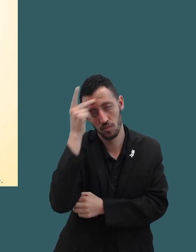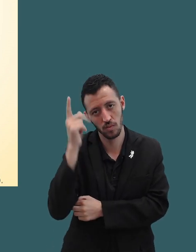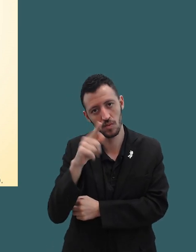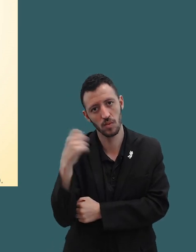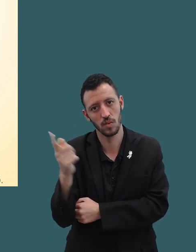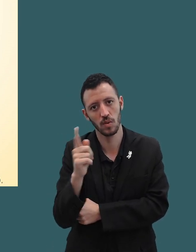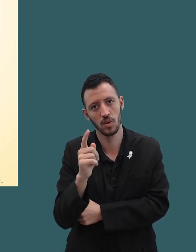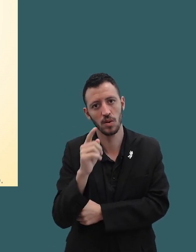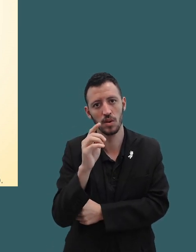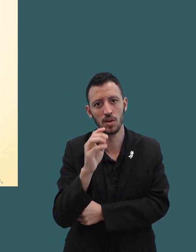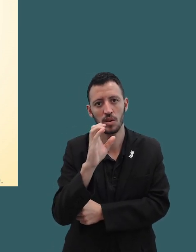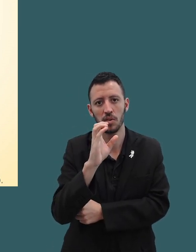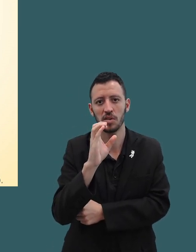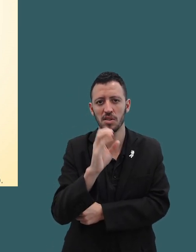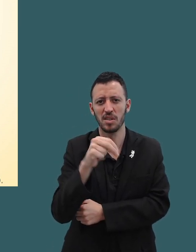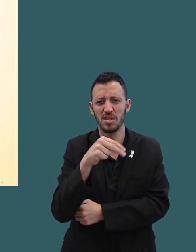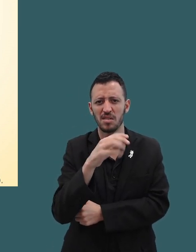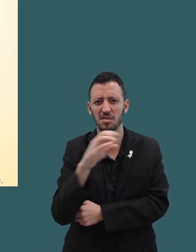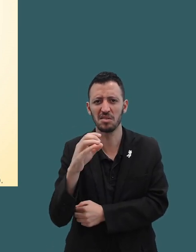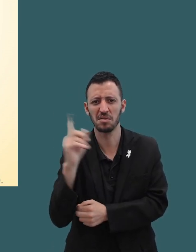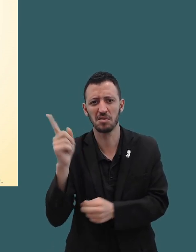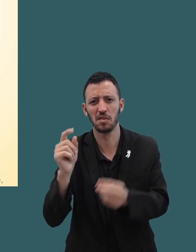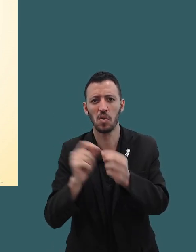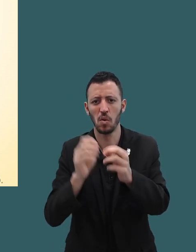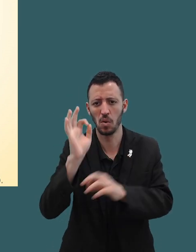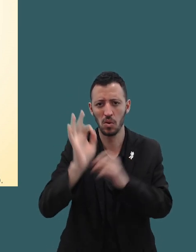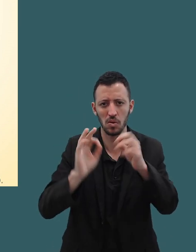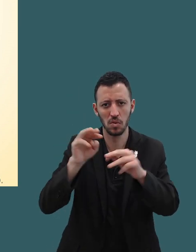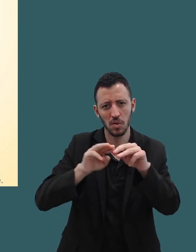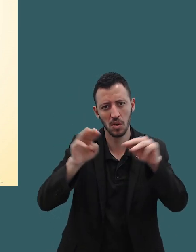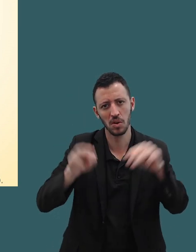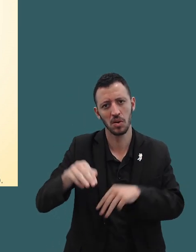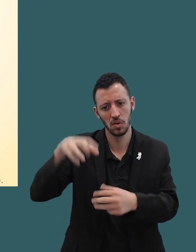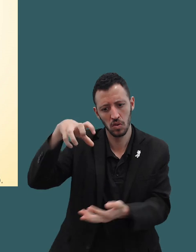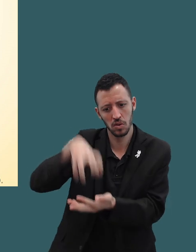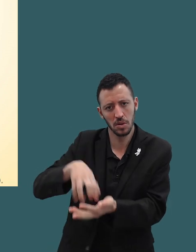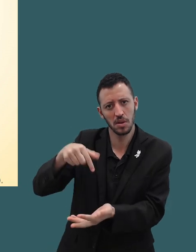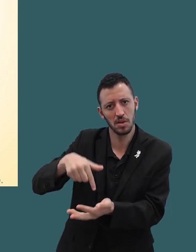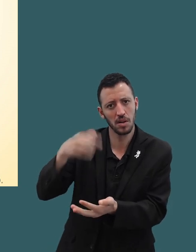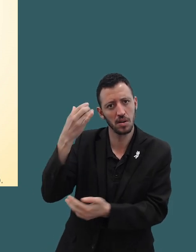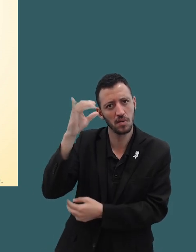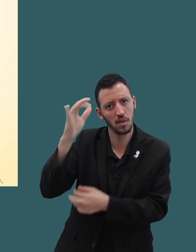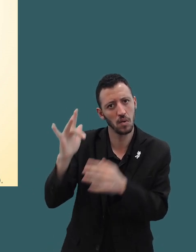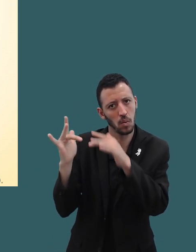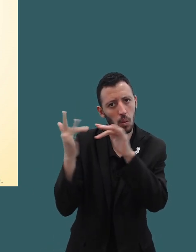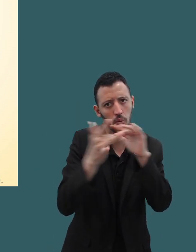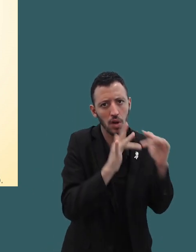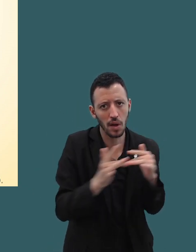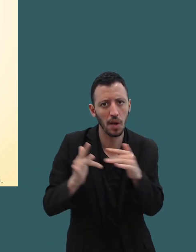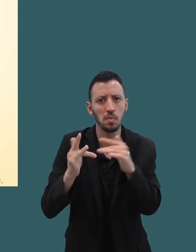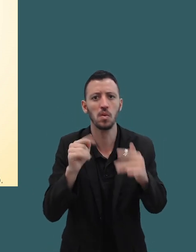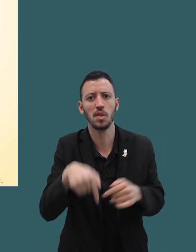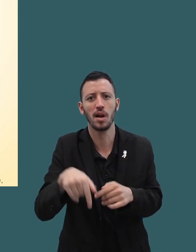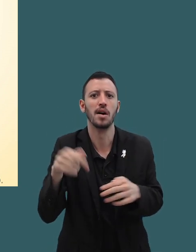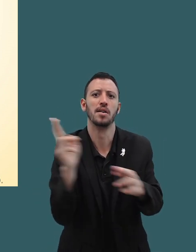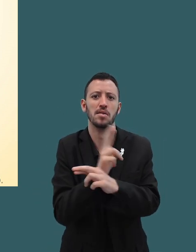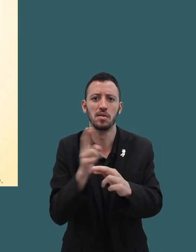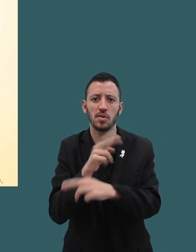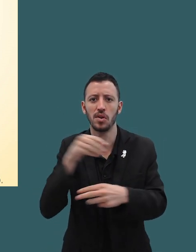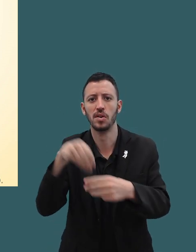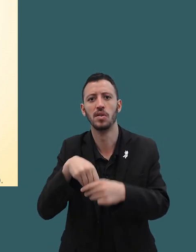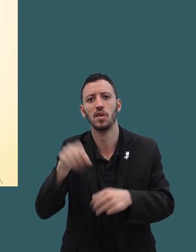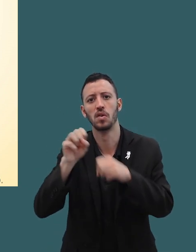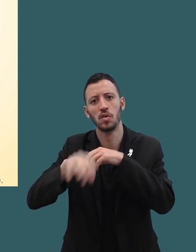da BNCMC, que é quem organiza os museus, os centros de ciência, que articula essa rede de